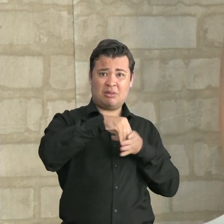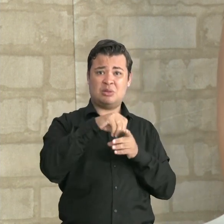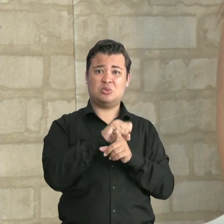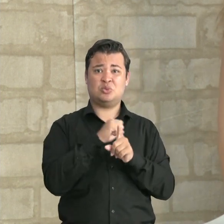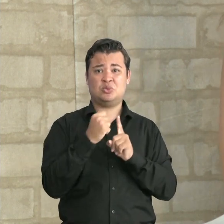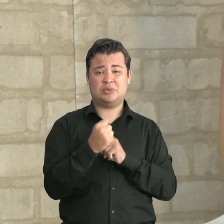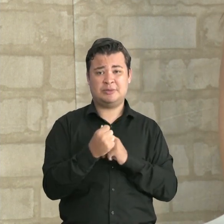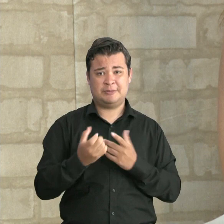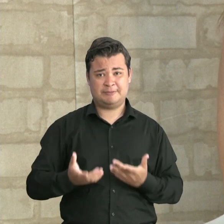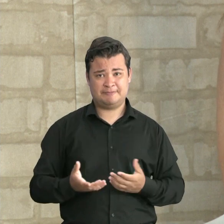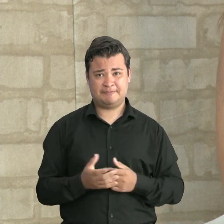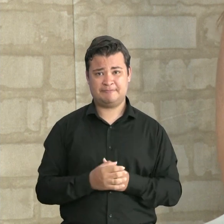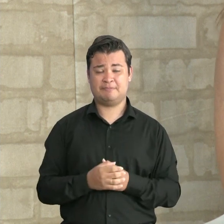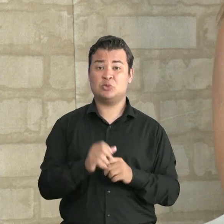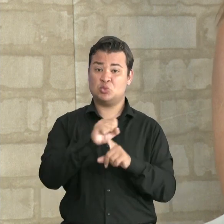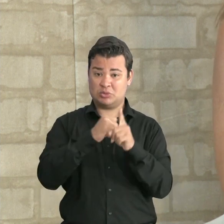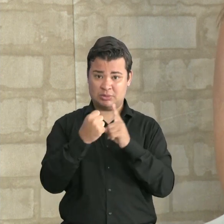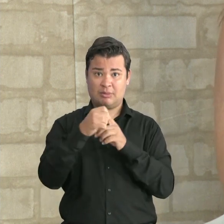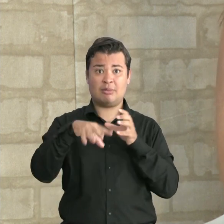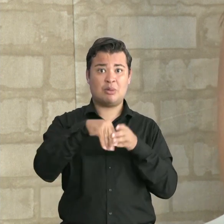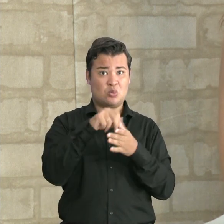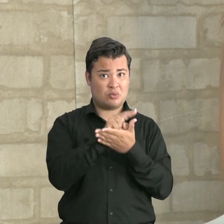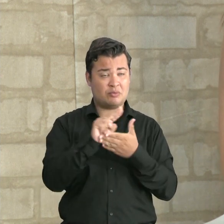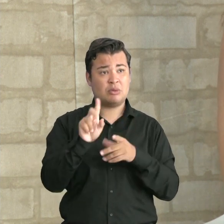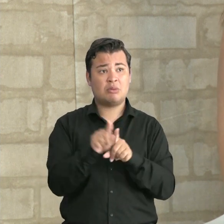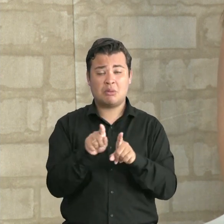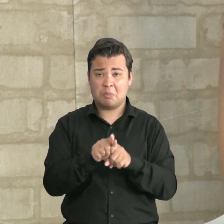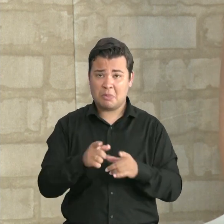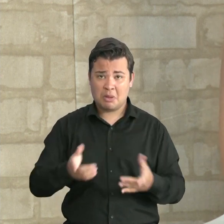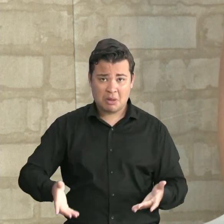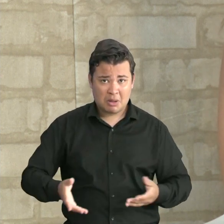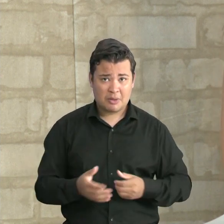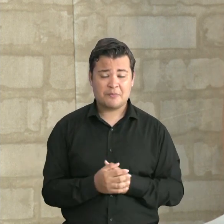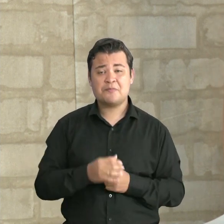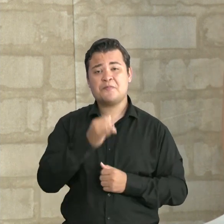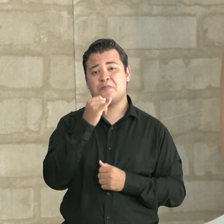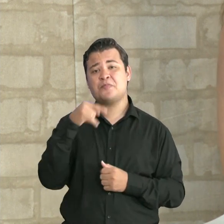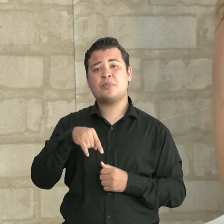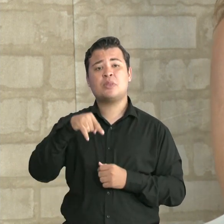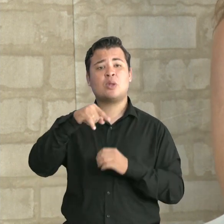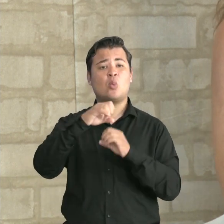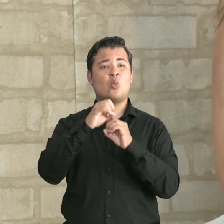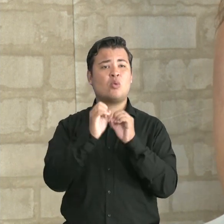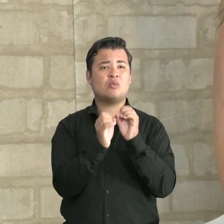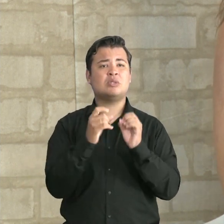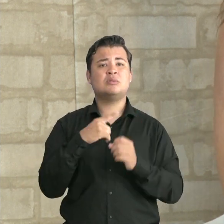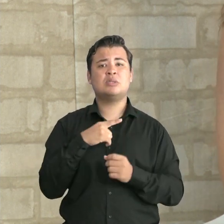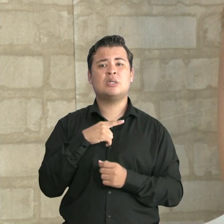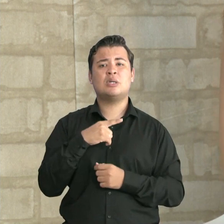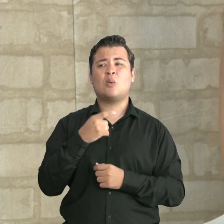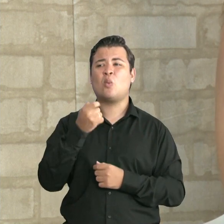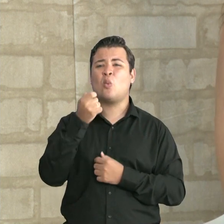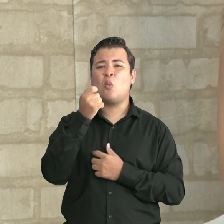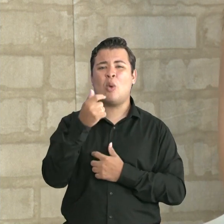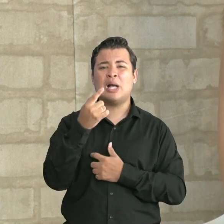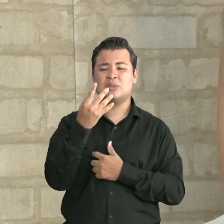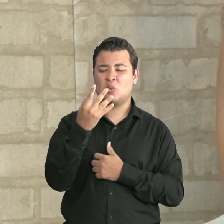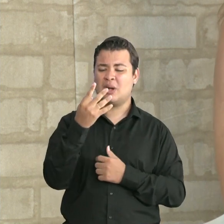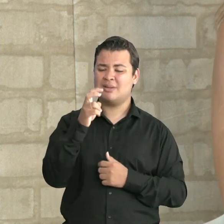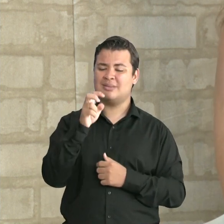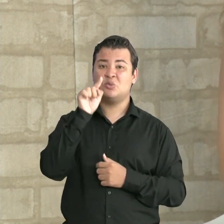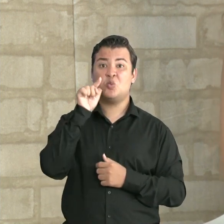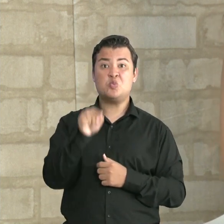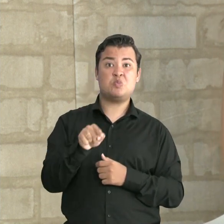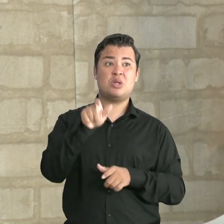é parte da sociedade. A sociedade está... Nós temos um público, acho que na UFG como um todo, de quase 45 mil pessoas, né? Acho